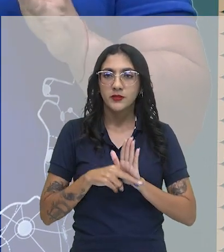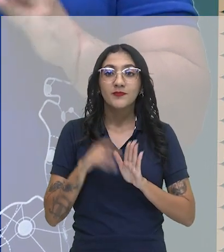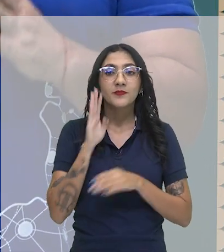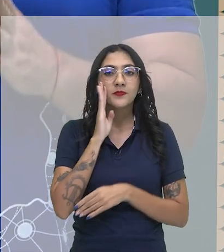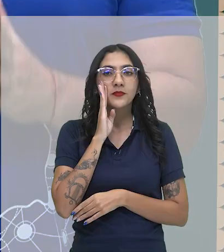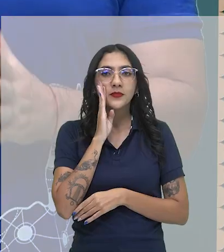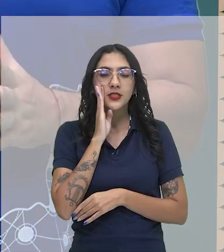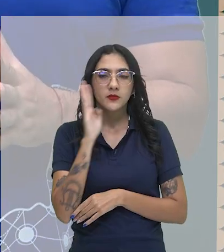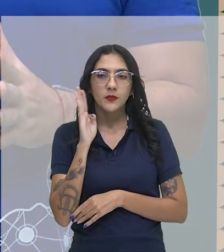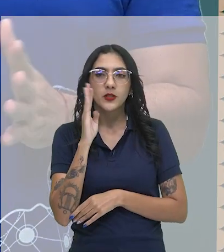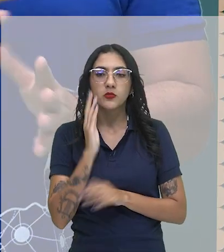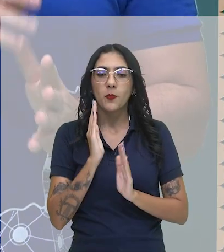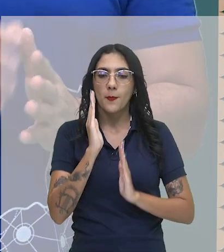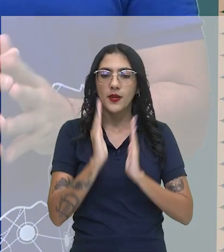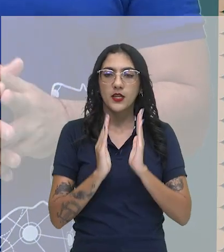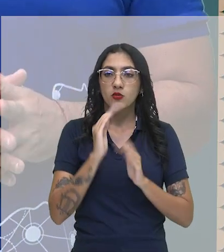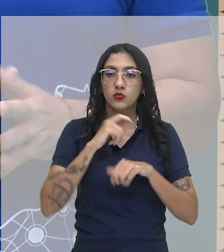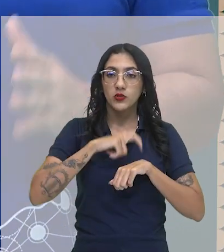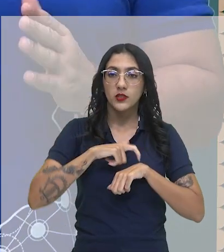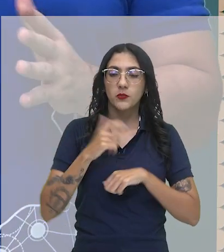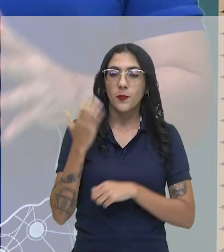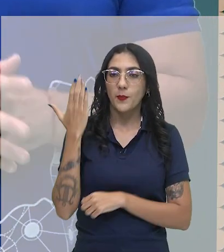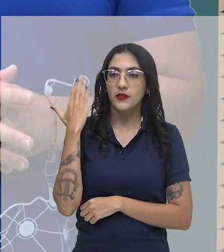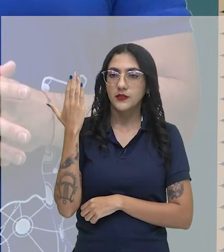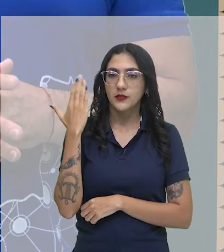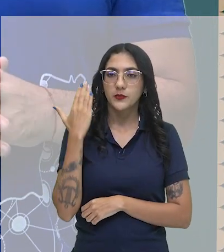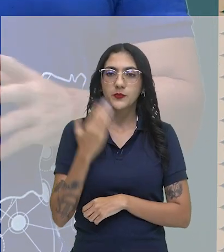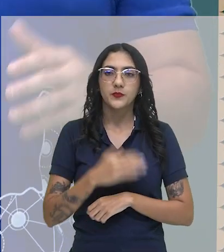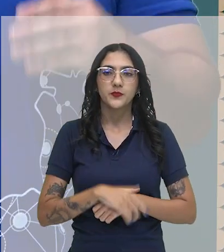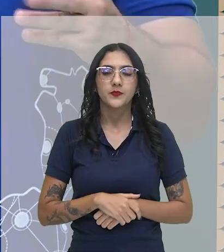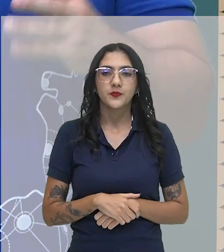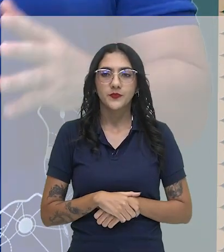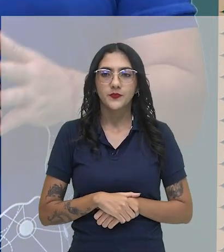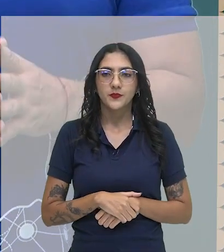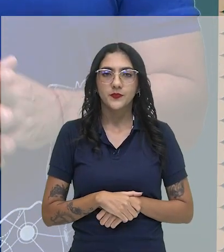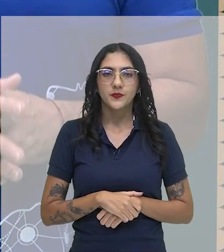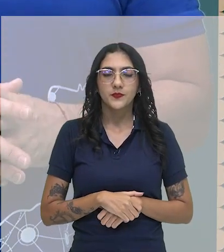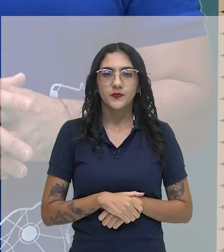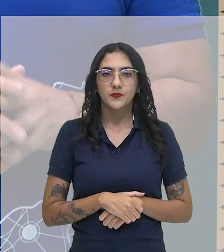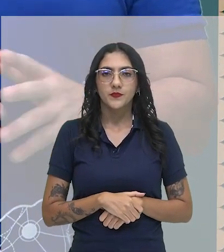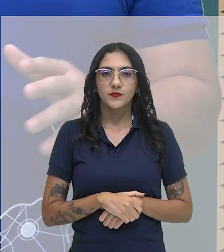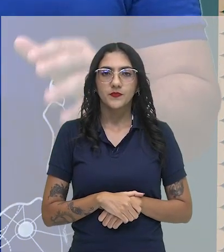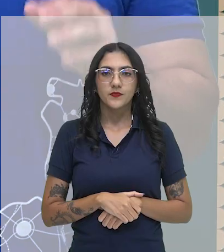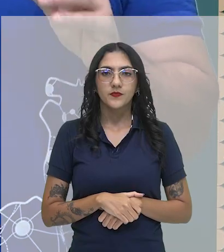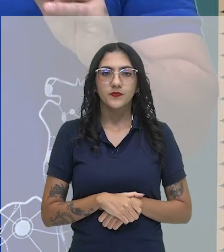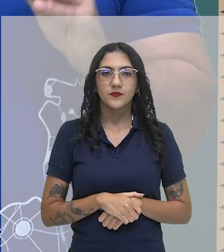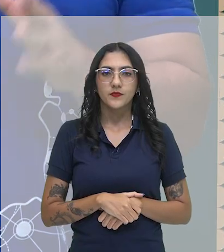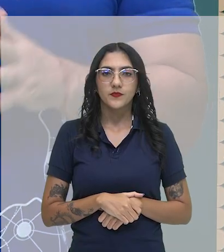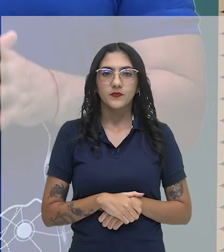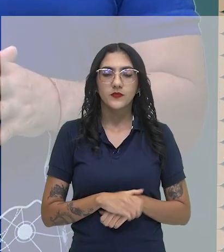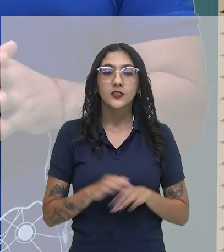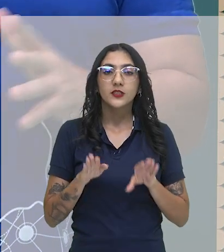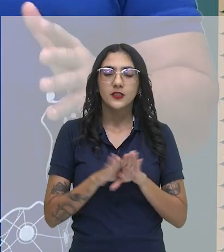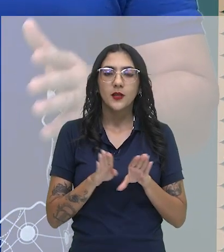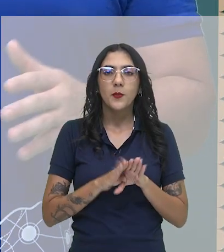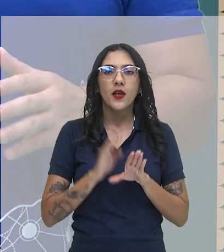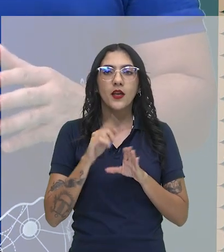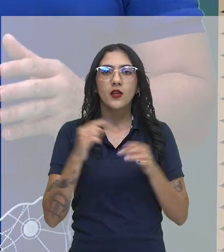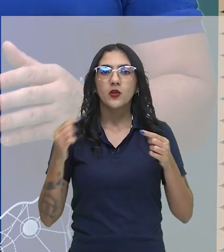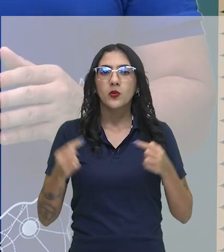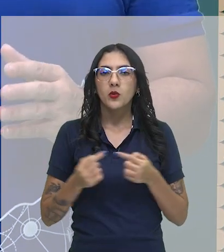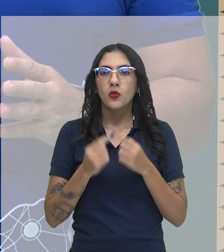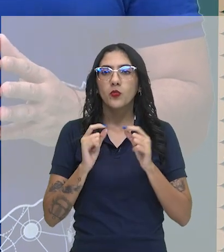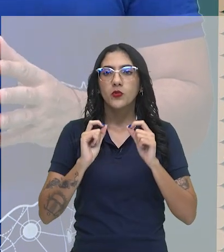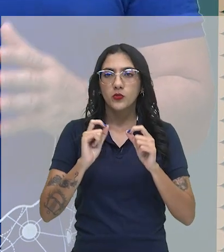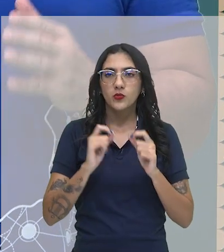no passado. Vocês vão já observar esse padrão. Eles também são aqueles que o passado geralmente